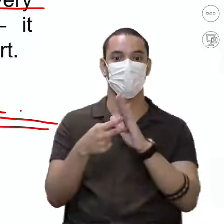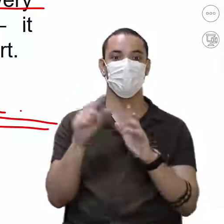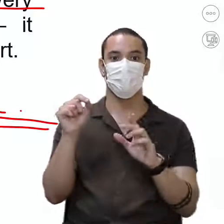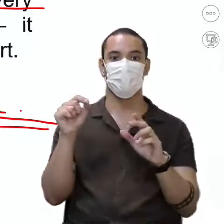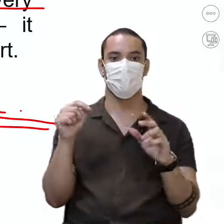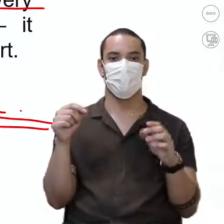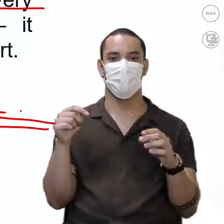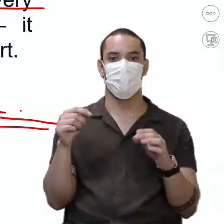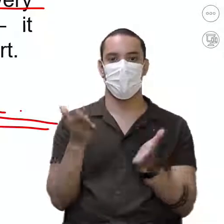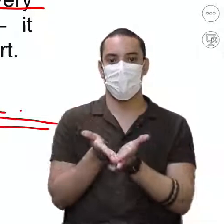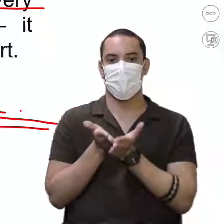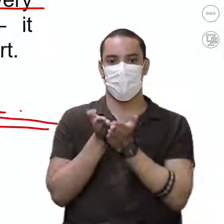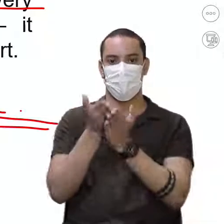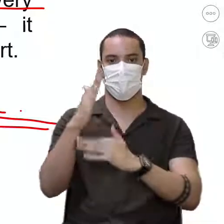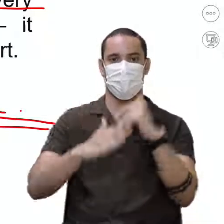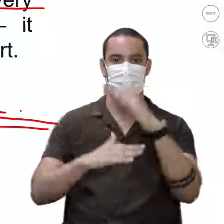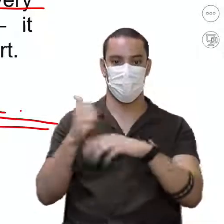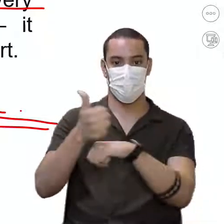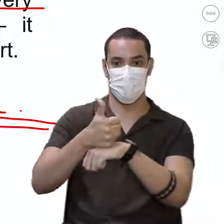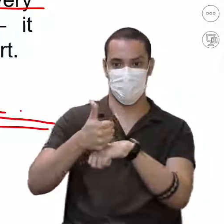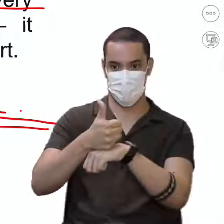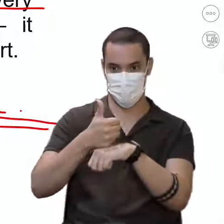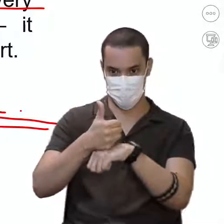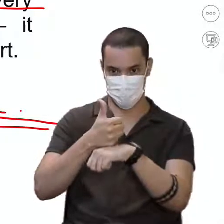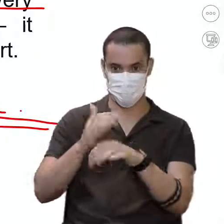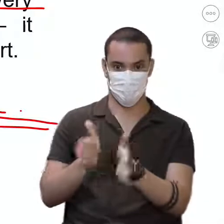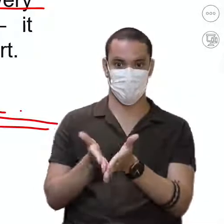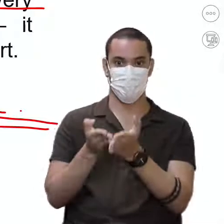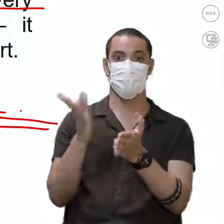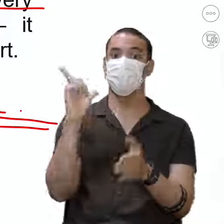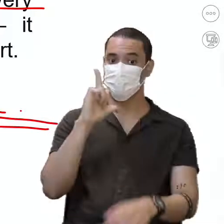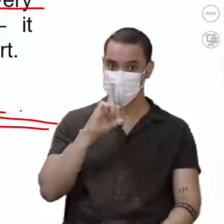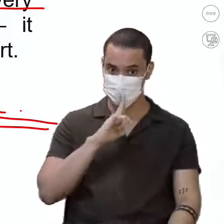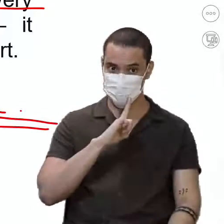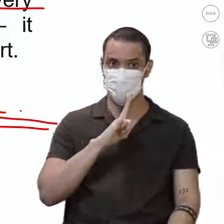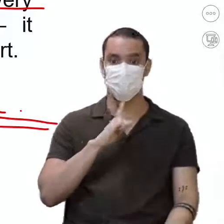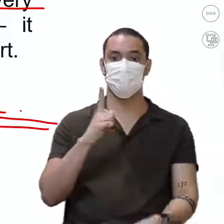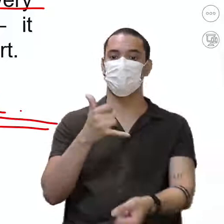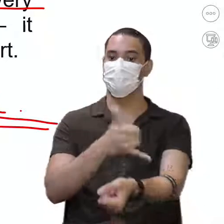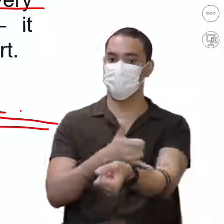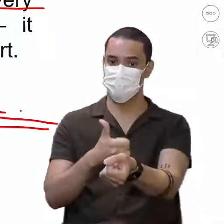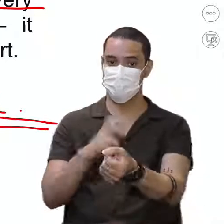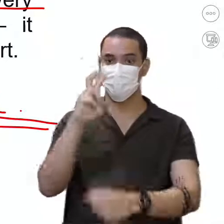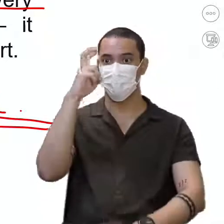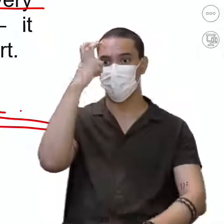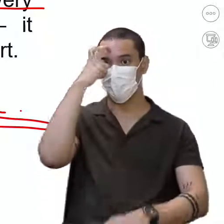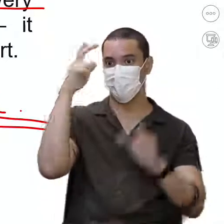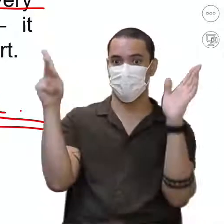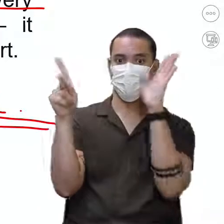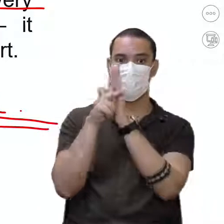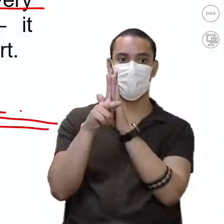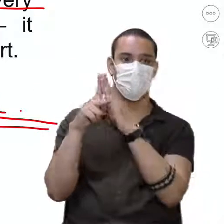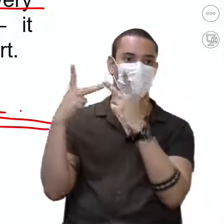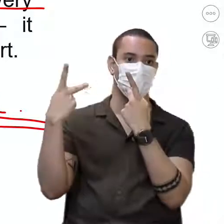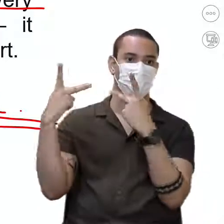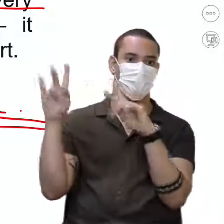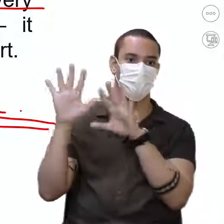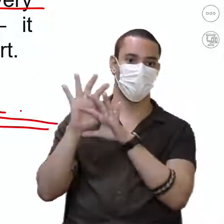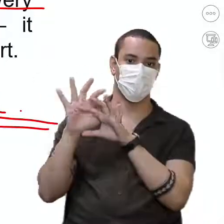marinheiro. Então, todo marinheiro tinha uma tatuagem. É a cultura deles ter essa questão da tatuagem